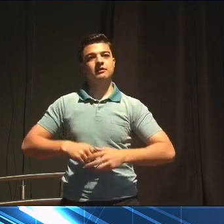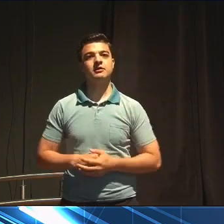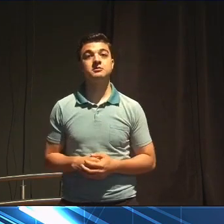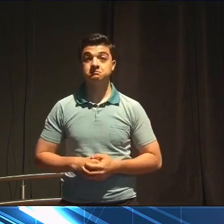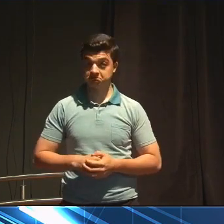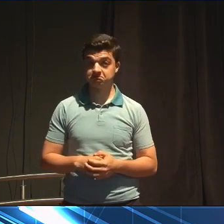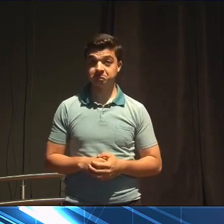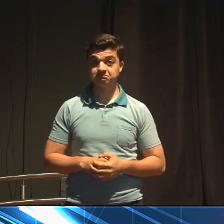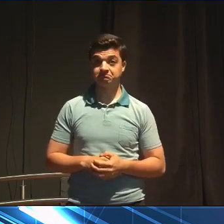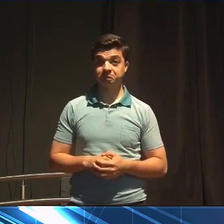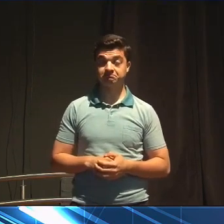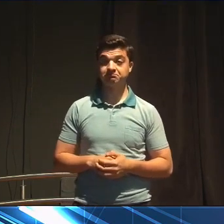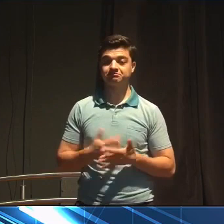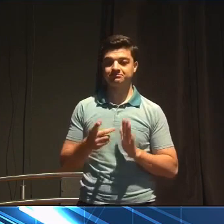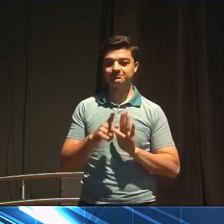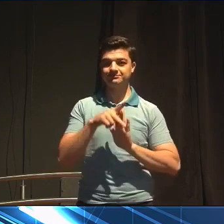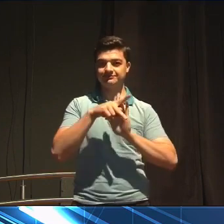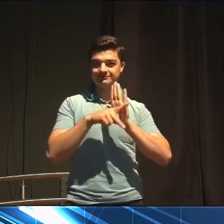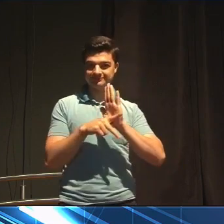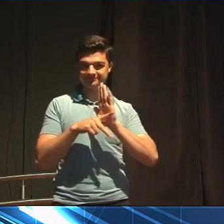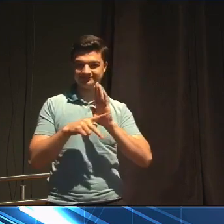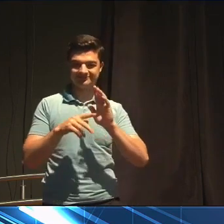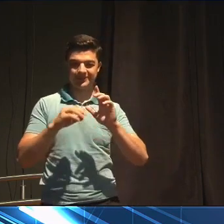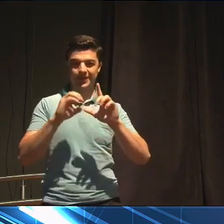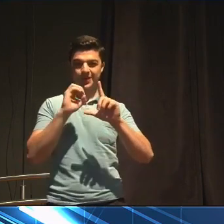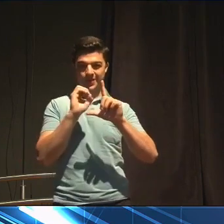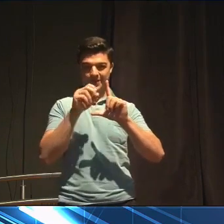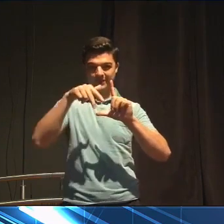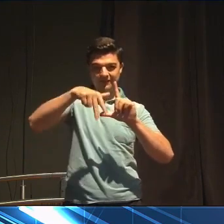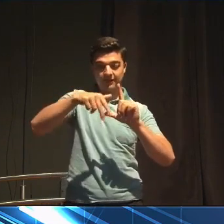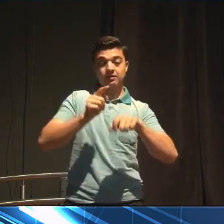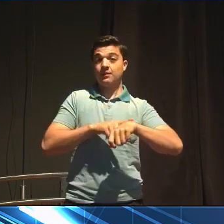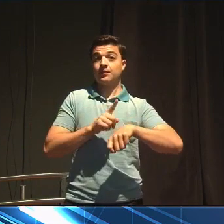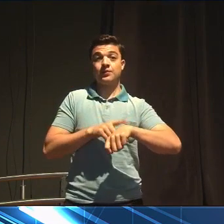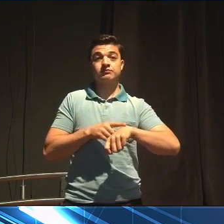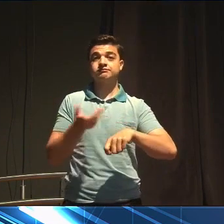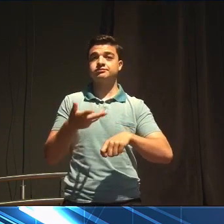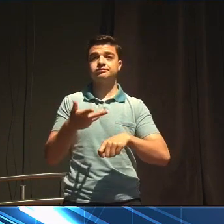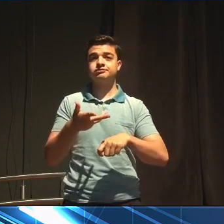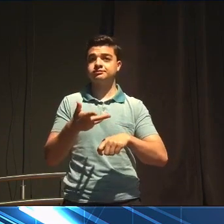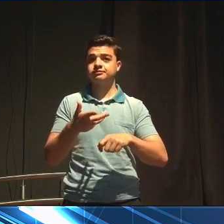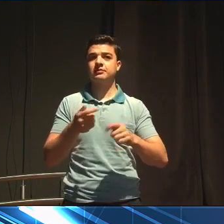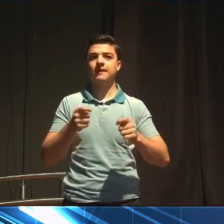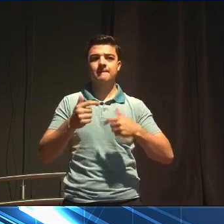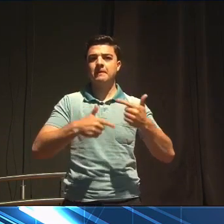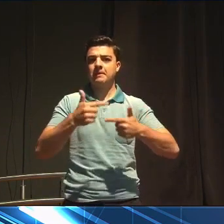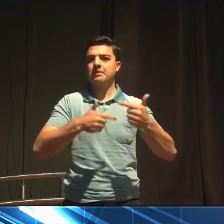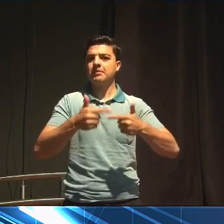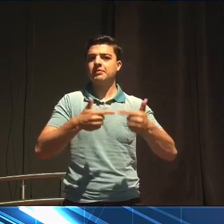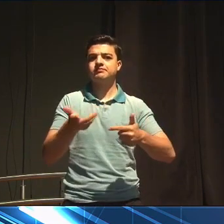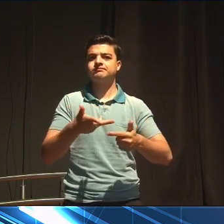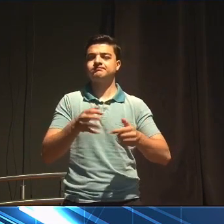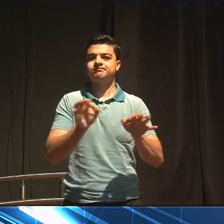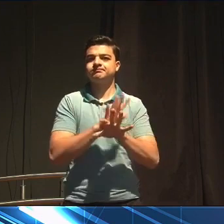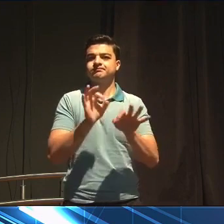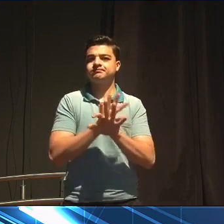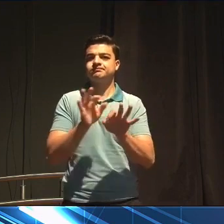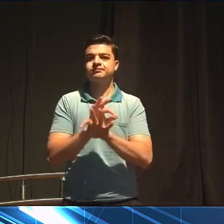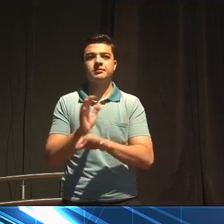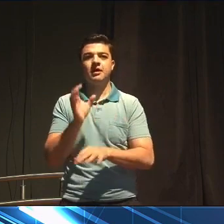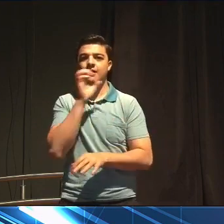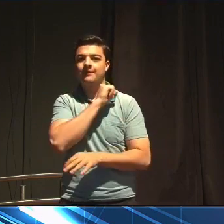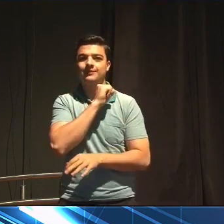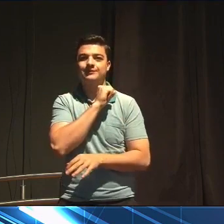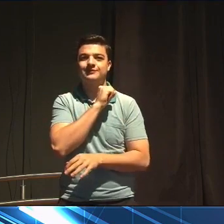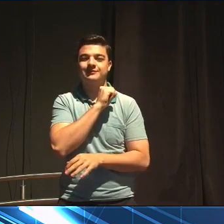vocês veem, o tempo de produção de qualquer experiência em 3D, qualquer imagem, qualquer vídeo, qualquer filme, qualquer jogo,